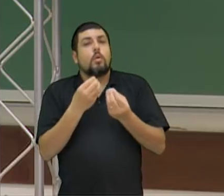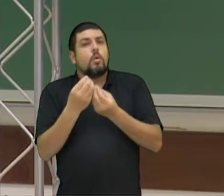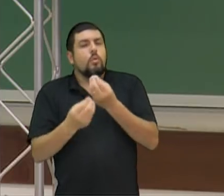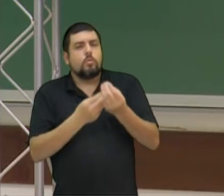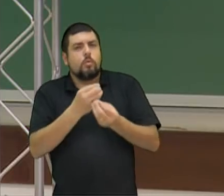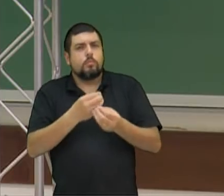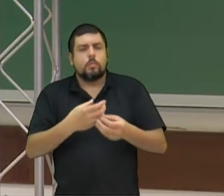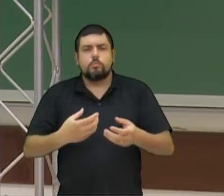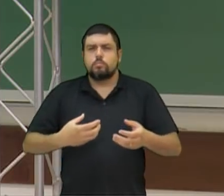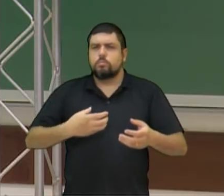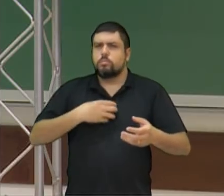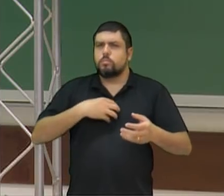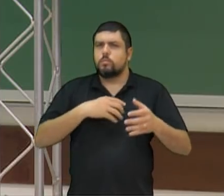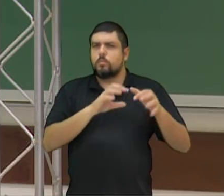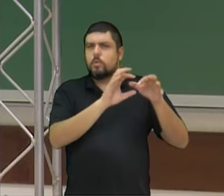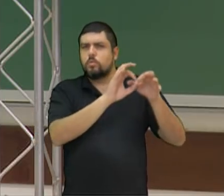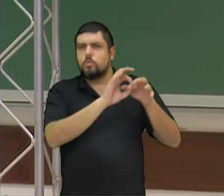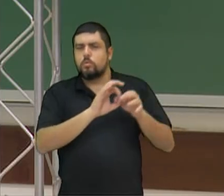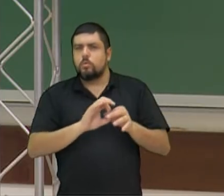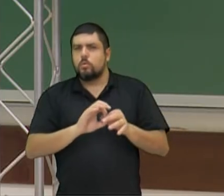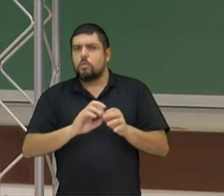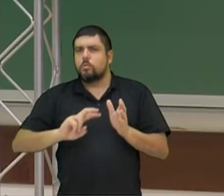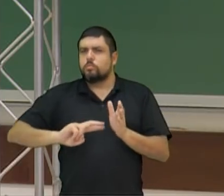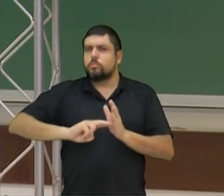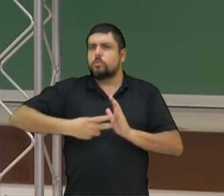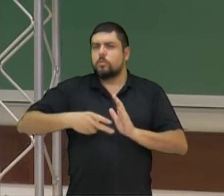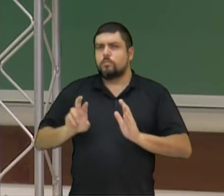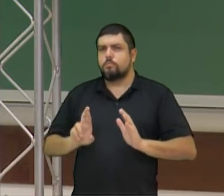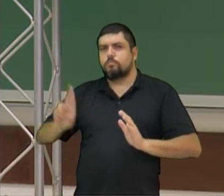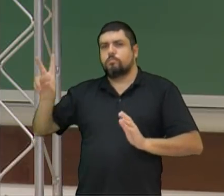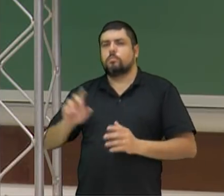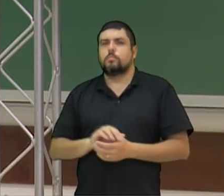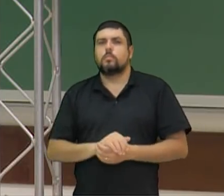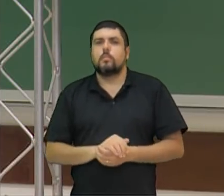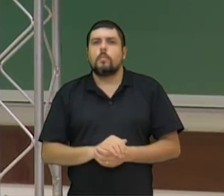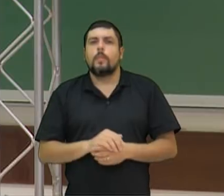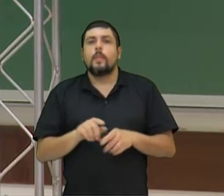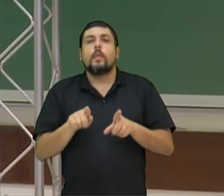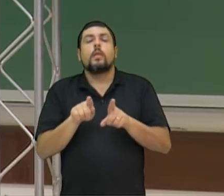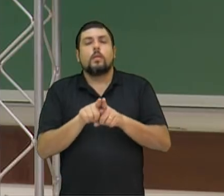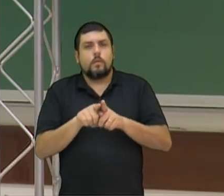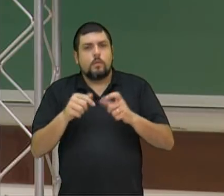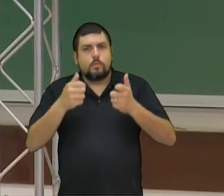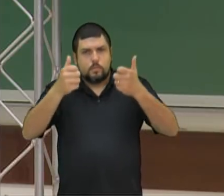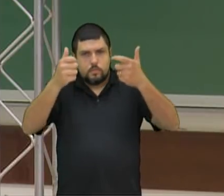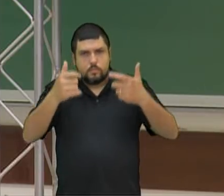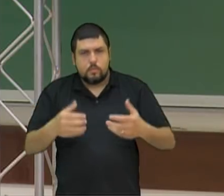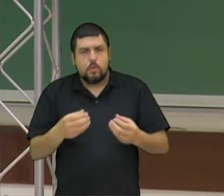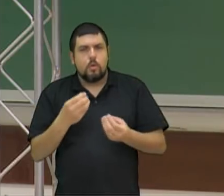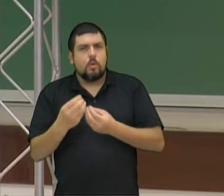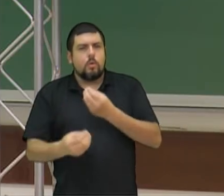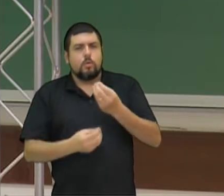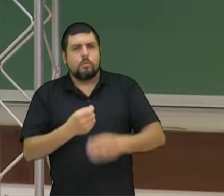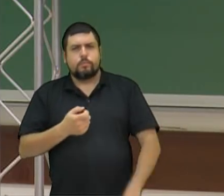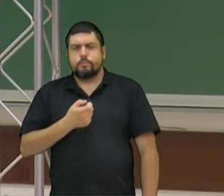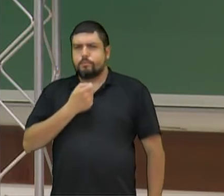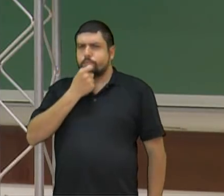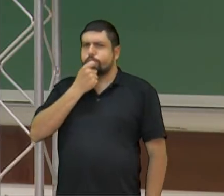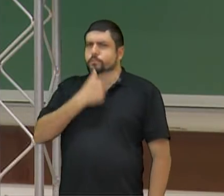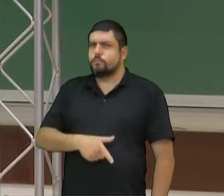de sentido de acordo com esses contextos, certo? E analisaremos os efeitos de ironia e de humor.